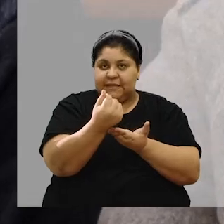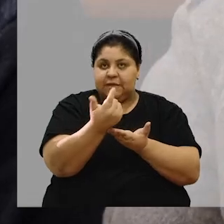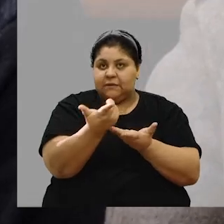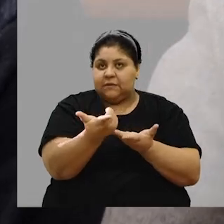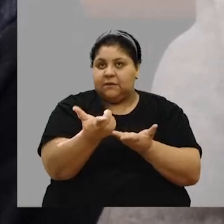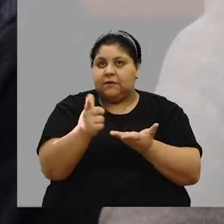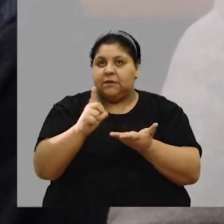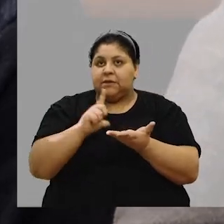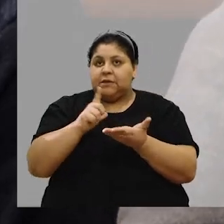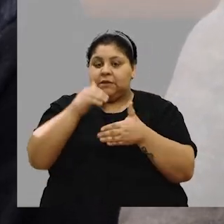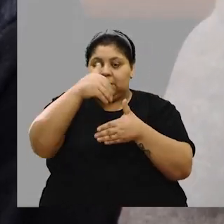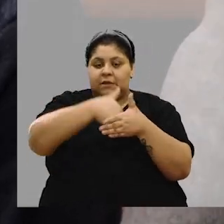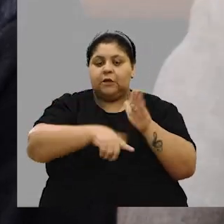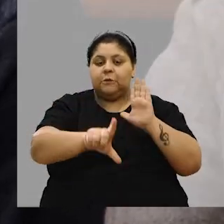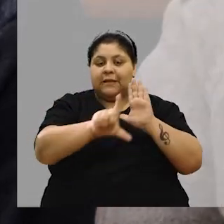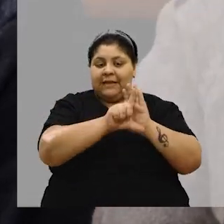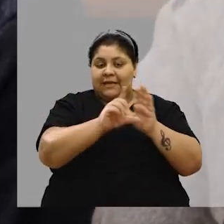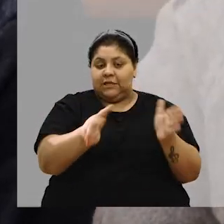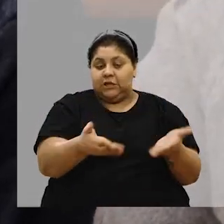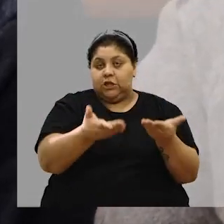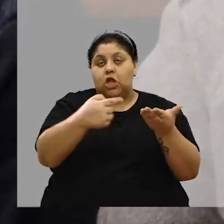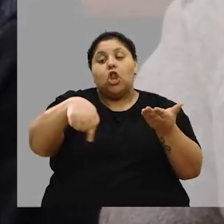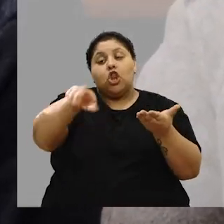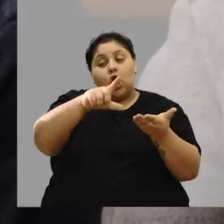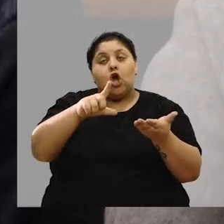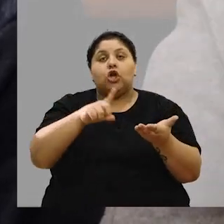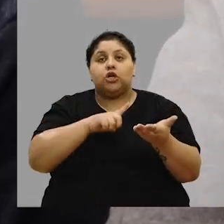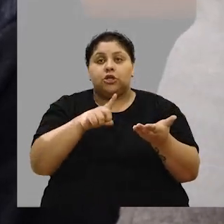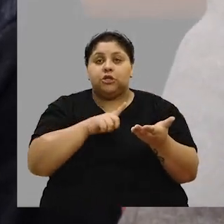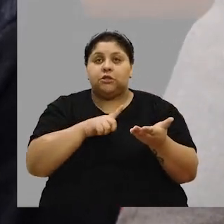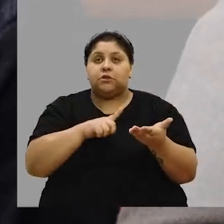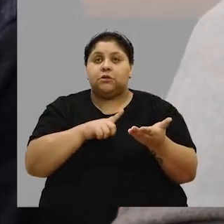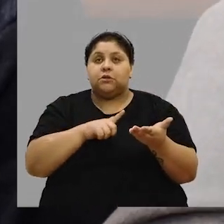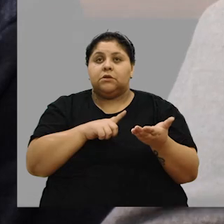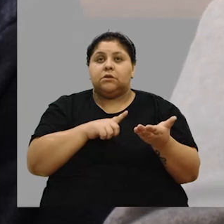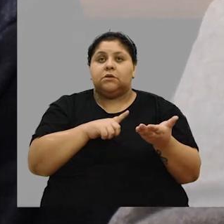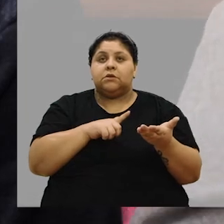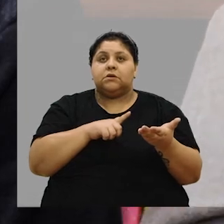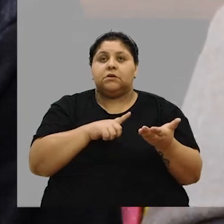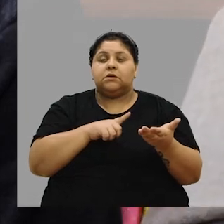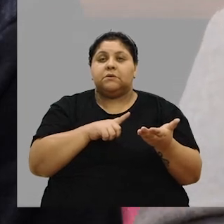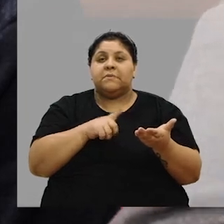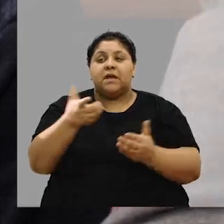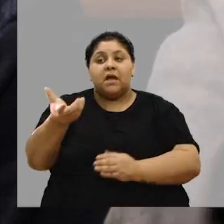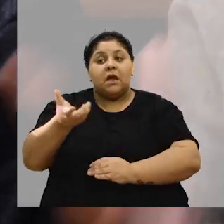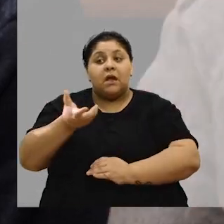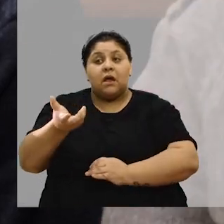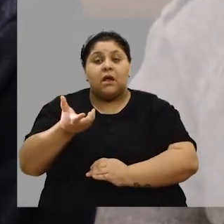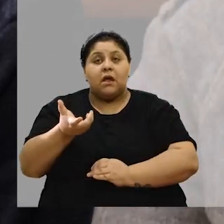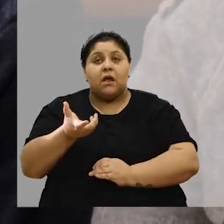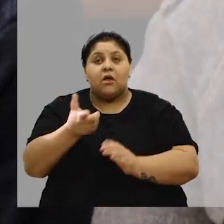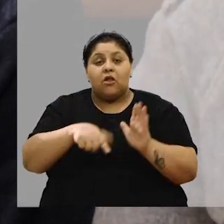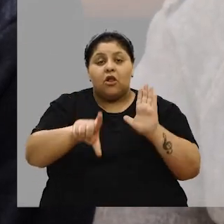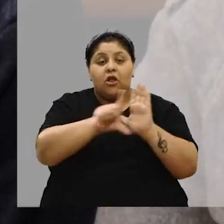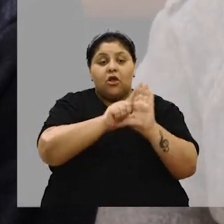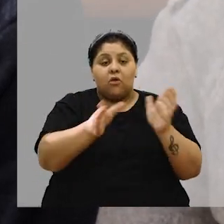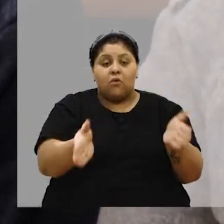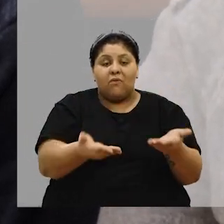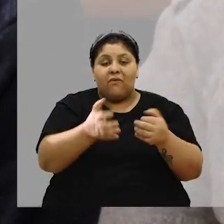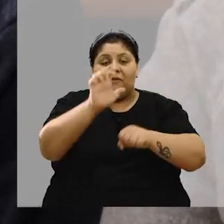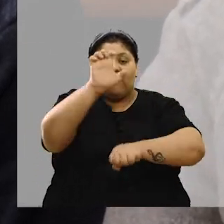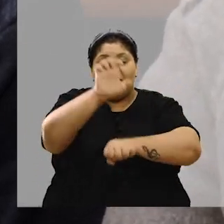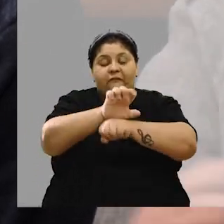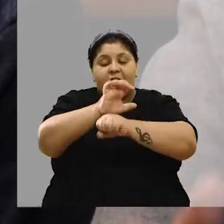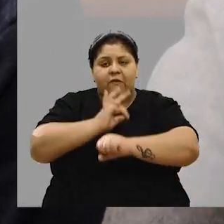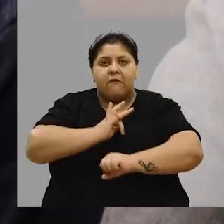financeiro, justamente, para que a gente tenha dentro das leis de incentivo, porque nós também, a municipalidade também busca em leis